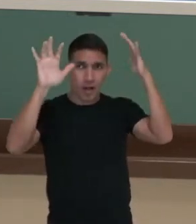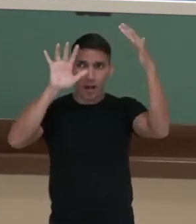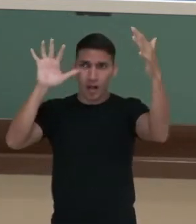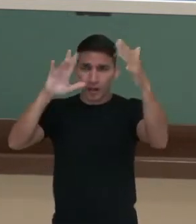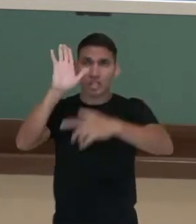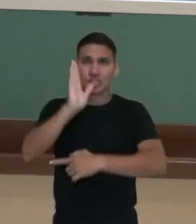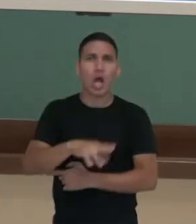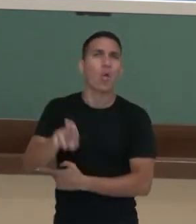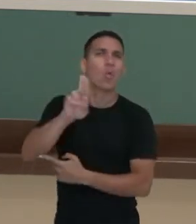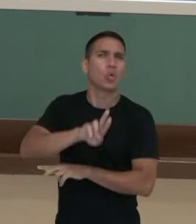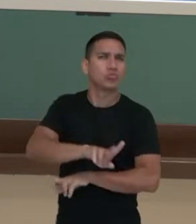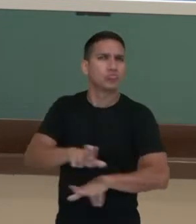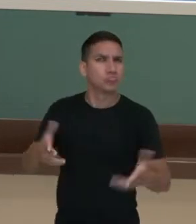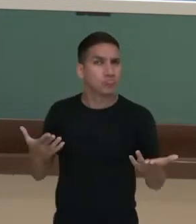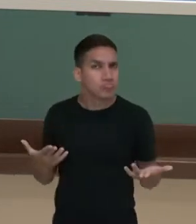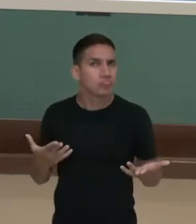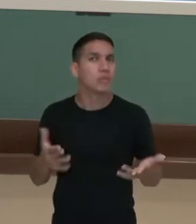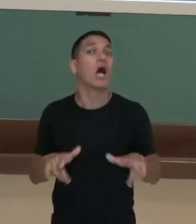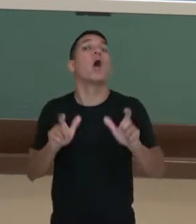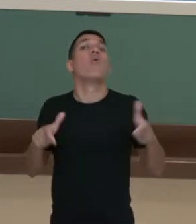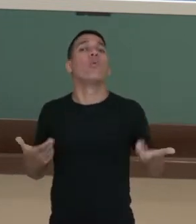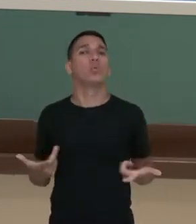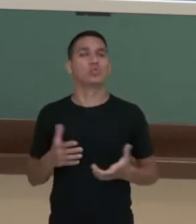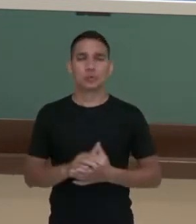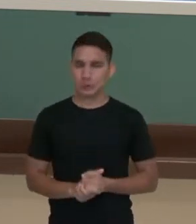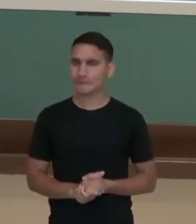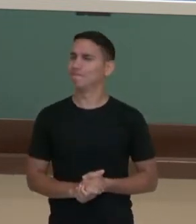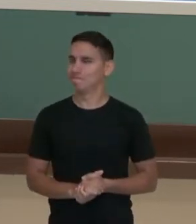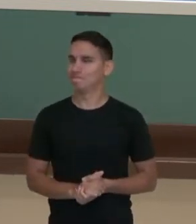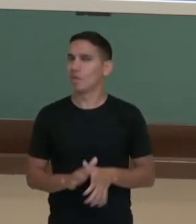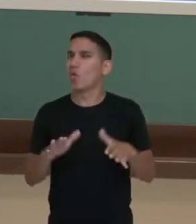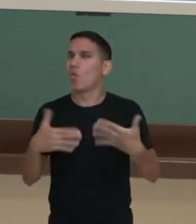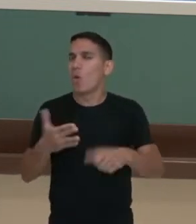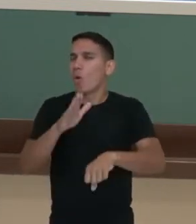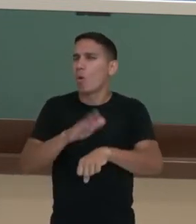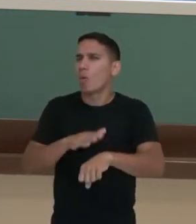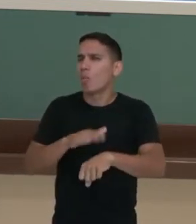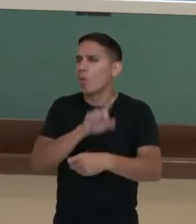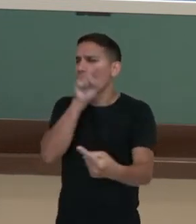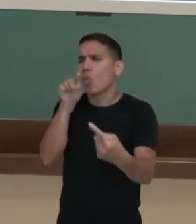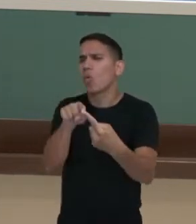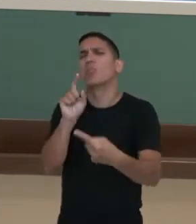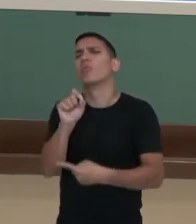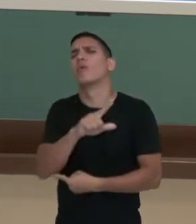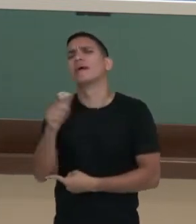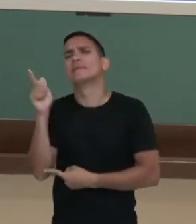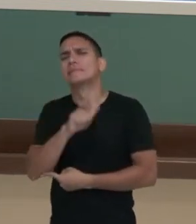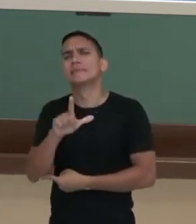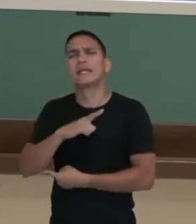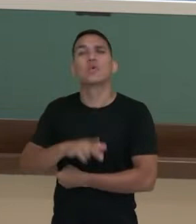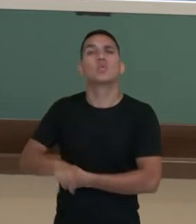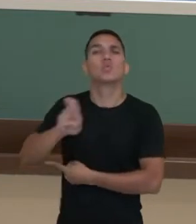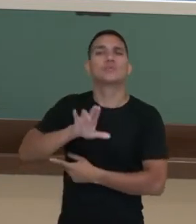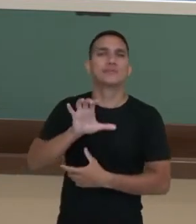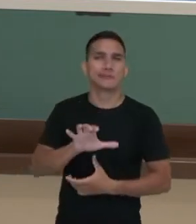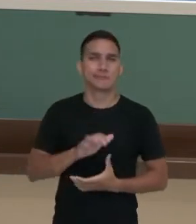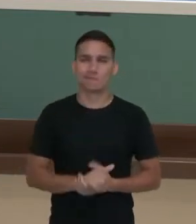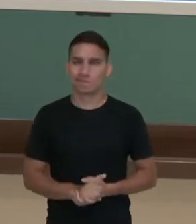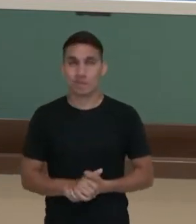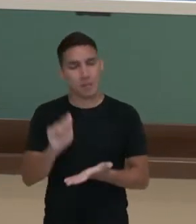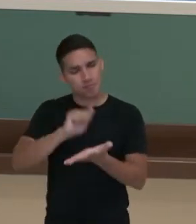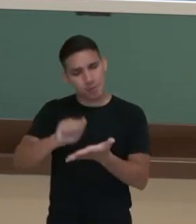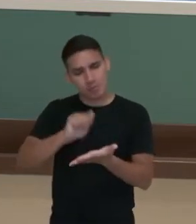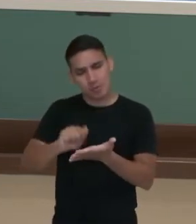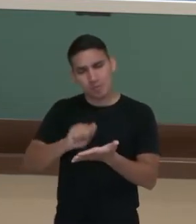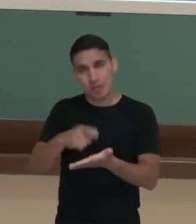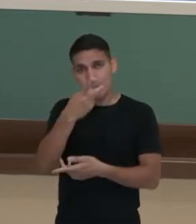Já utilizou? Aonde? Né? Qual era o objetivo desse dispositivo? Relate